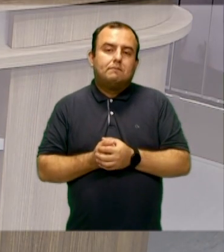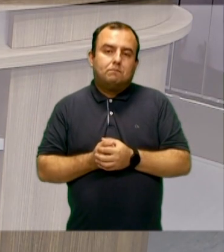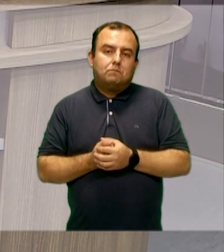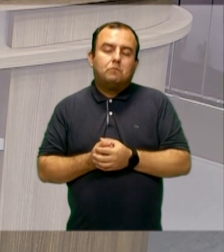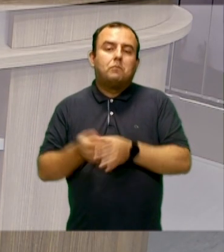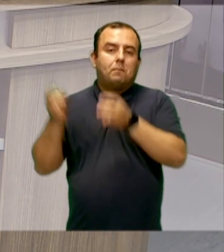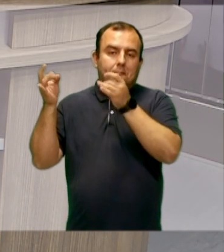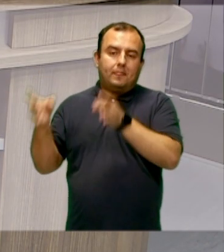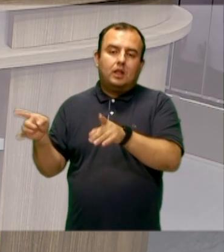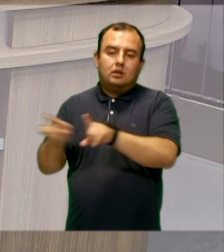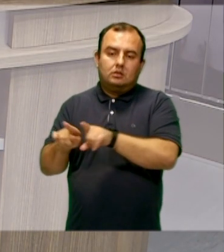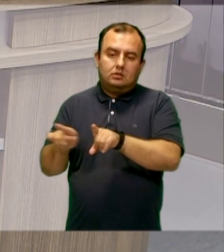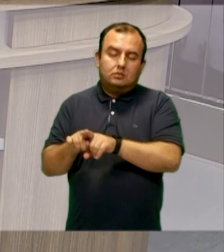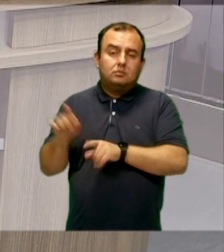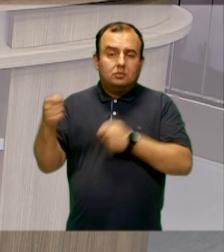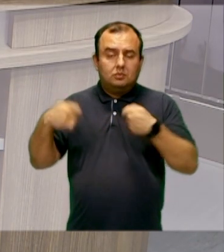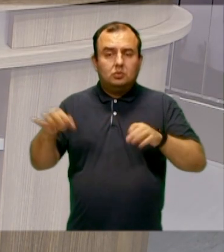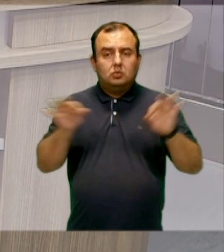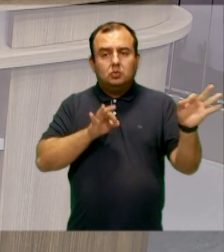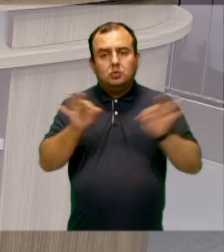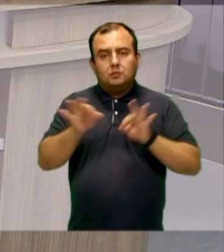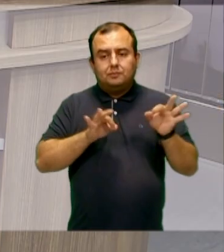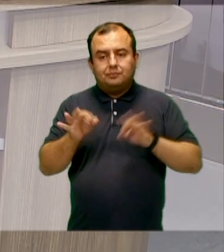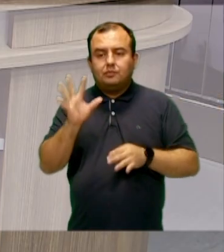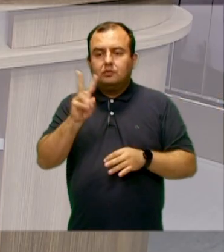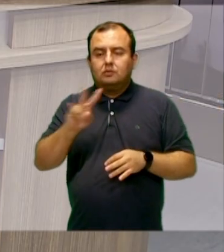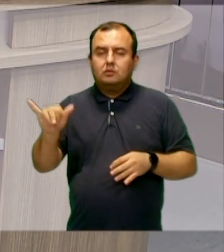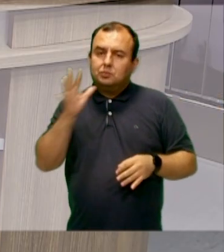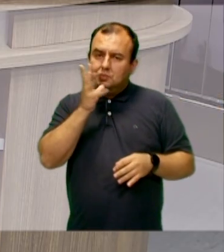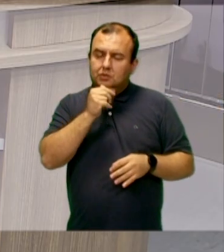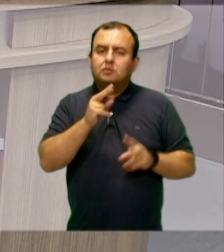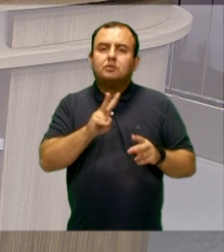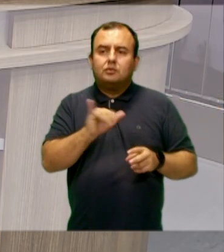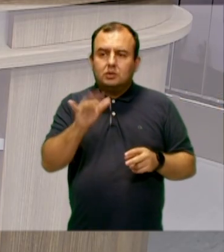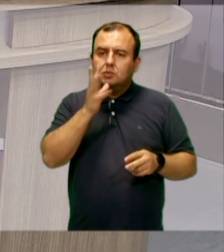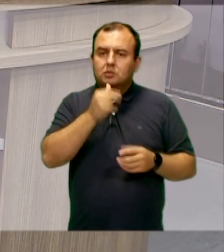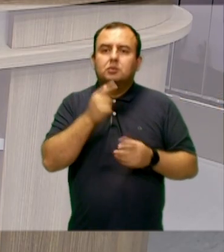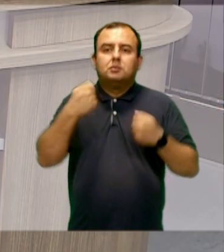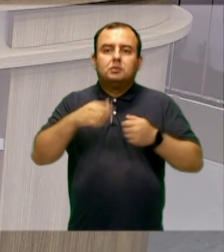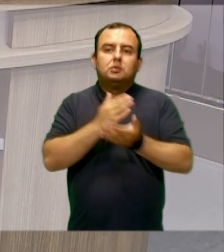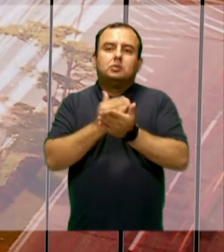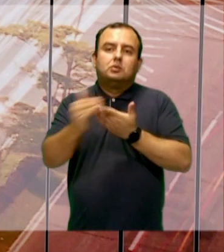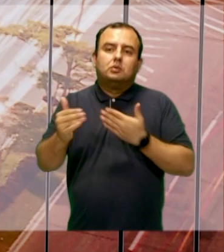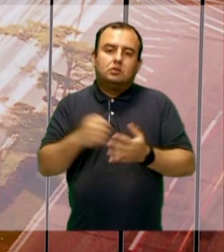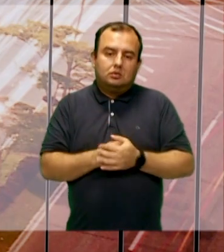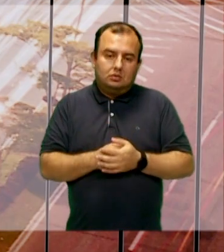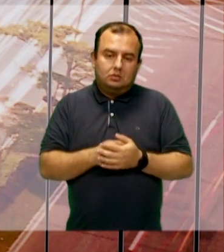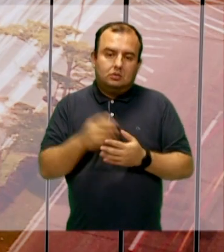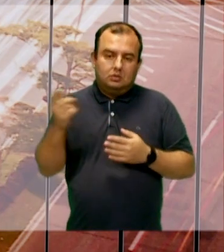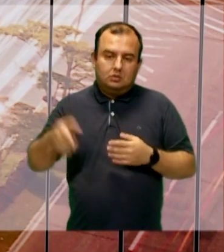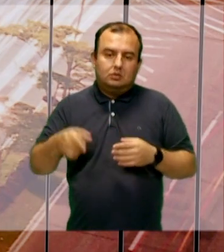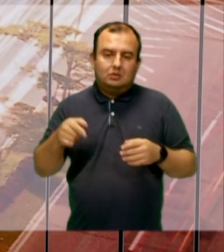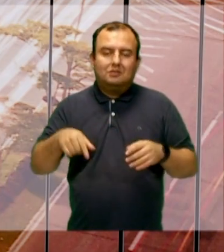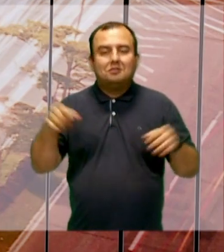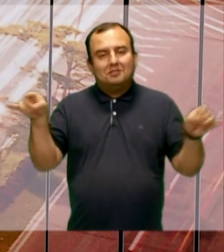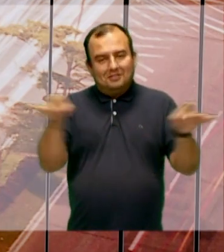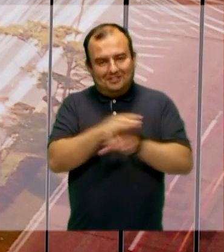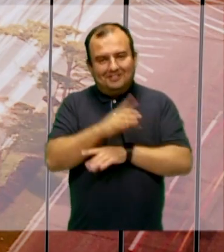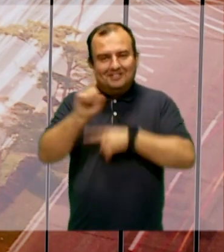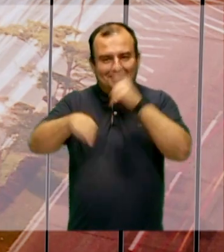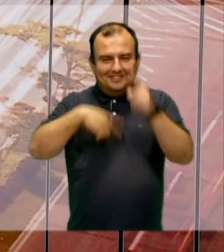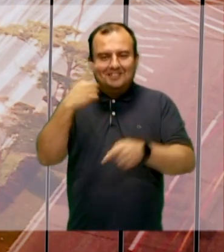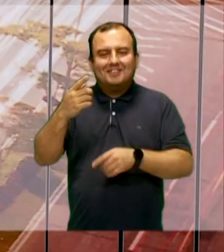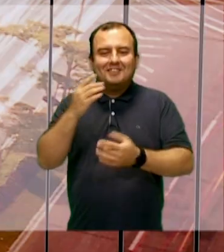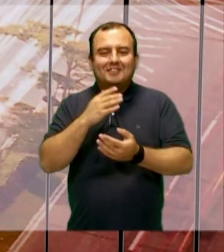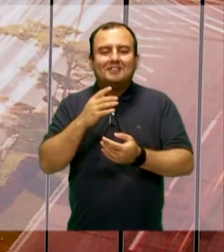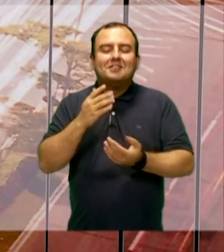está largado também. Então, a gente precisa organizar. Para organizar, vai demorar? Vai, mas a gente tem que começar. Tem que começar. E a gente tem que terminar esse bloco aqui para